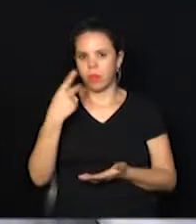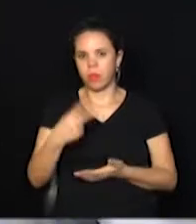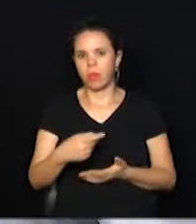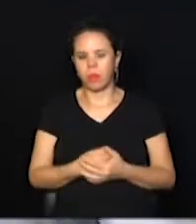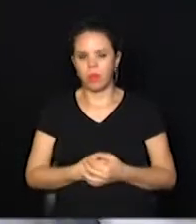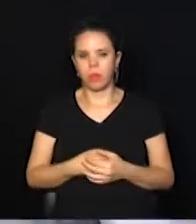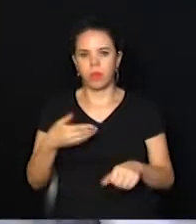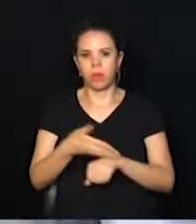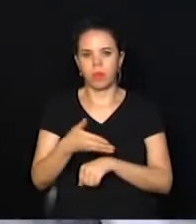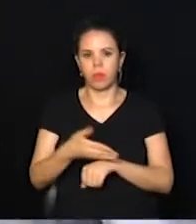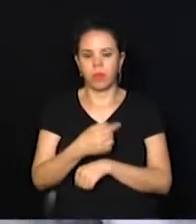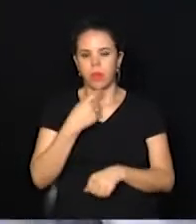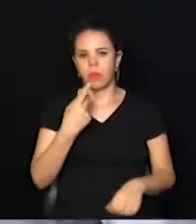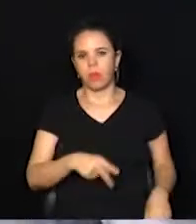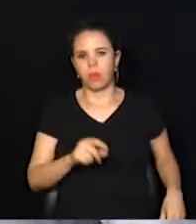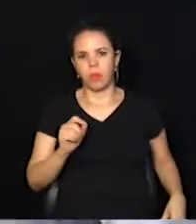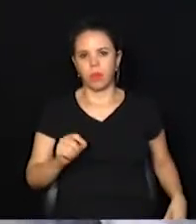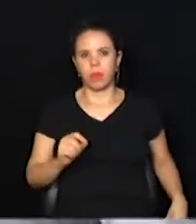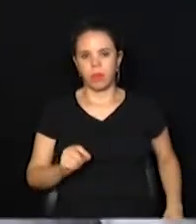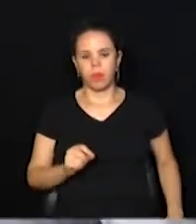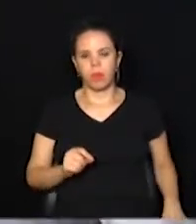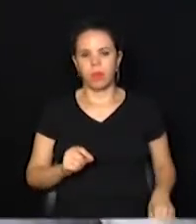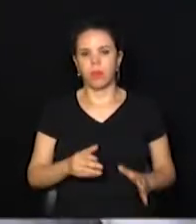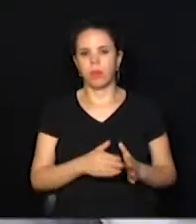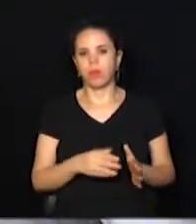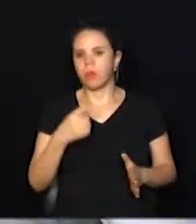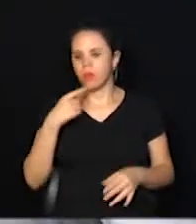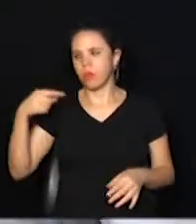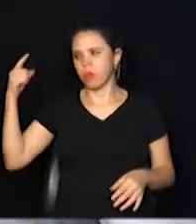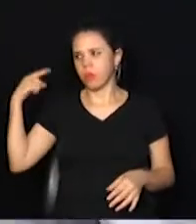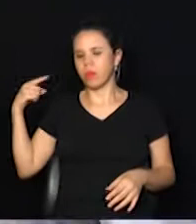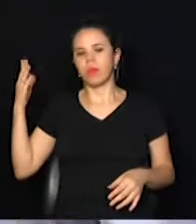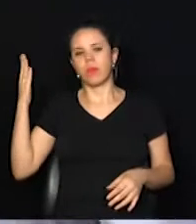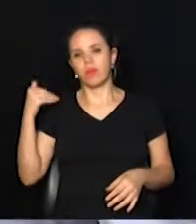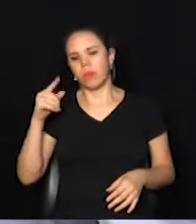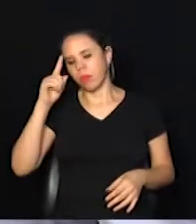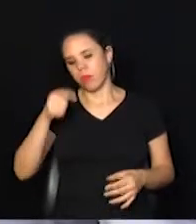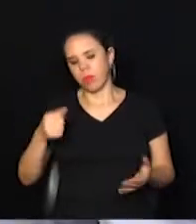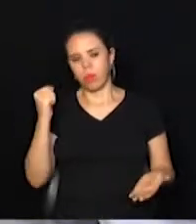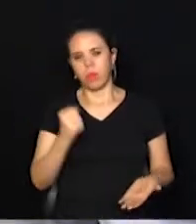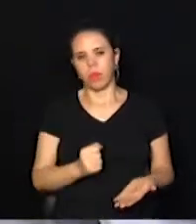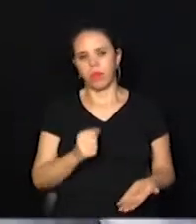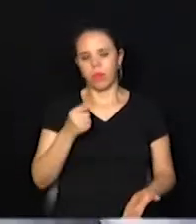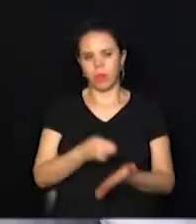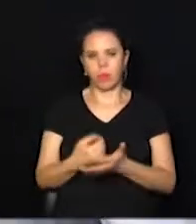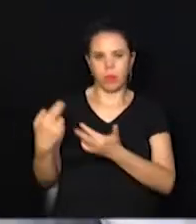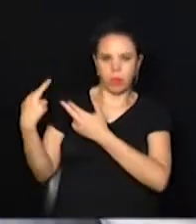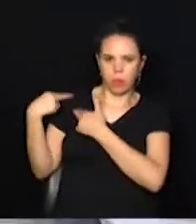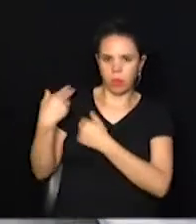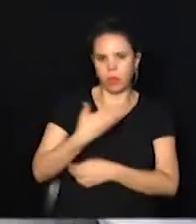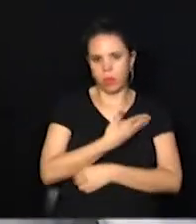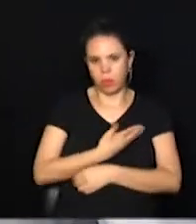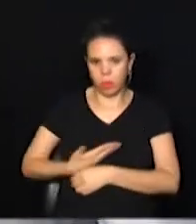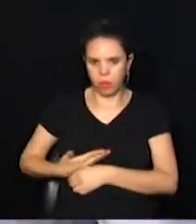de quem frequenta Campinas, de quem passou por Campinas naquele momento, de saber quem mandou matar o Toninho, e é o dever do Estado que